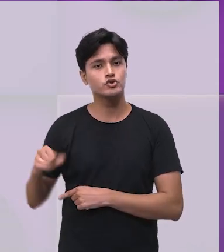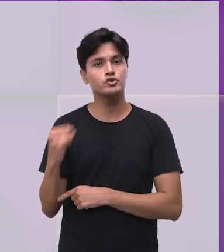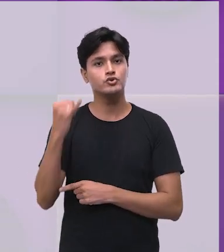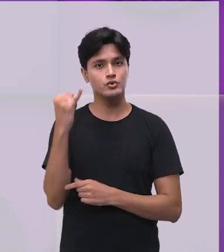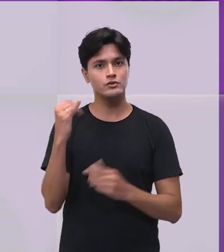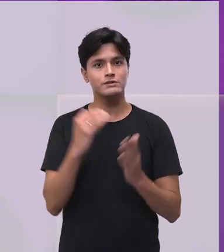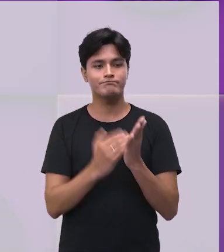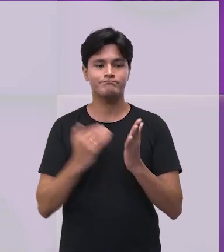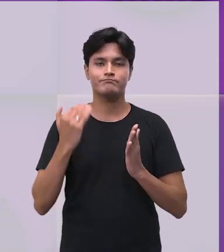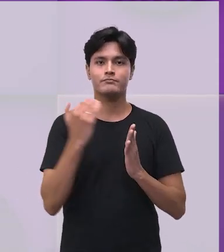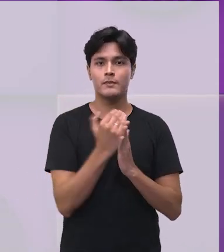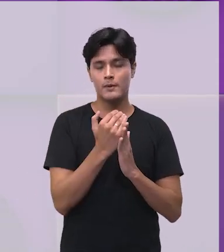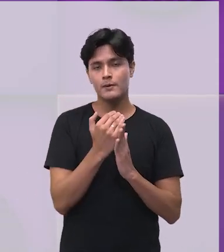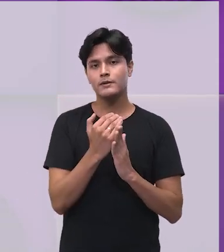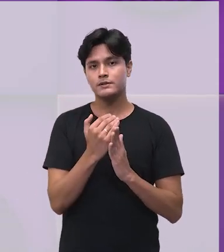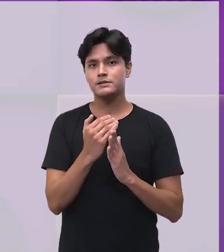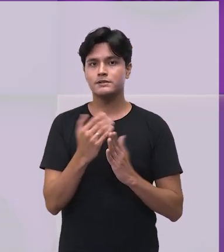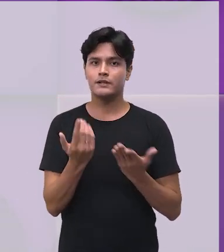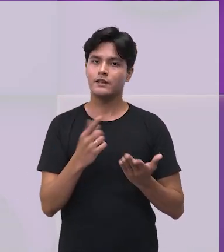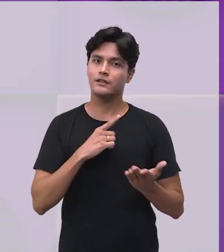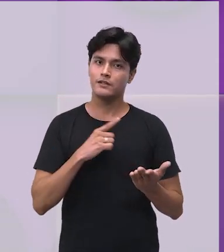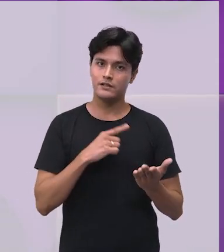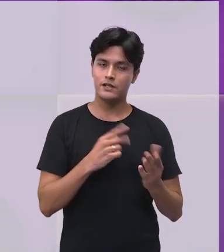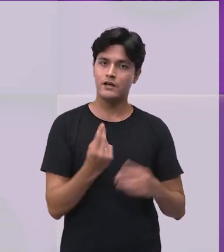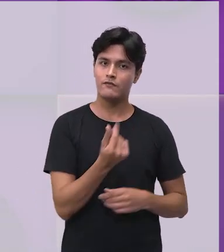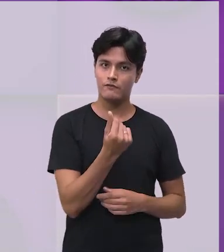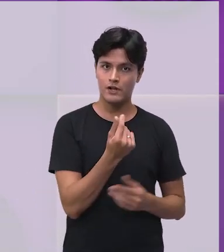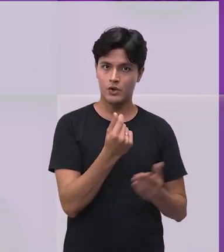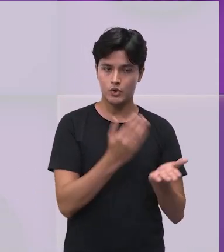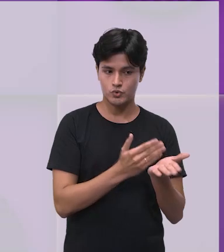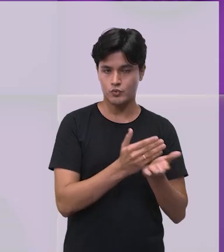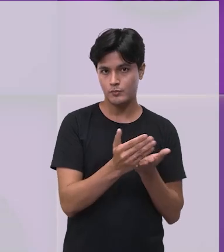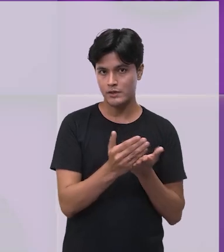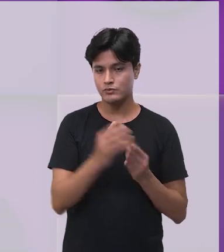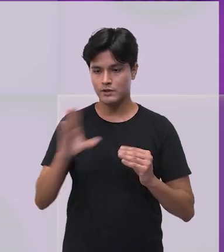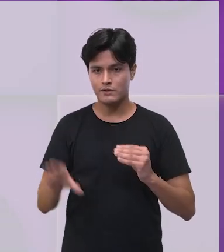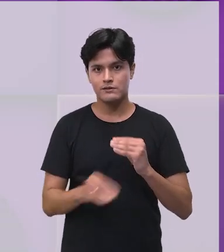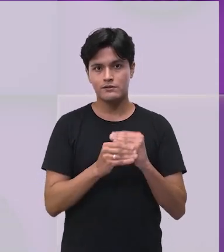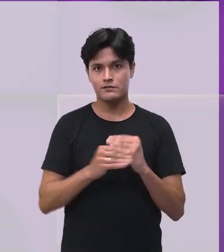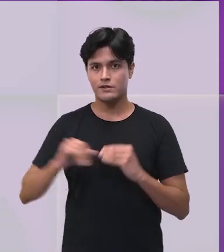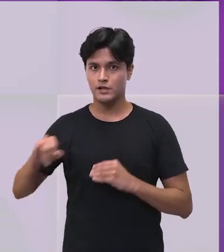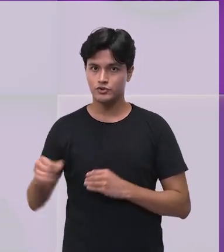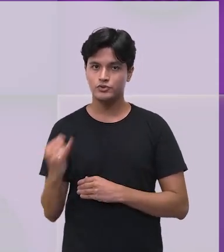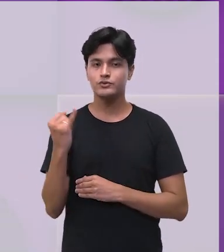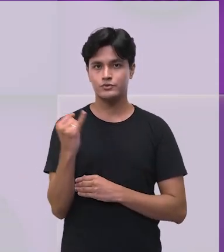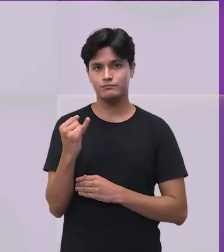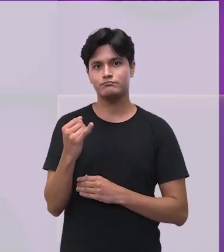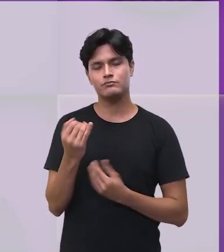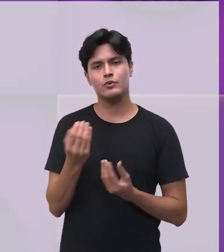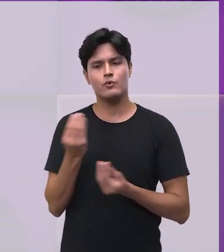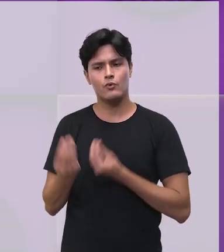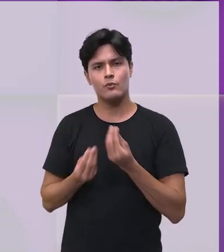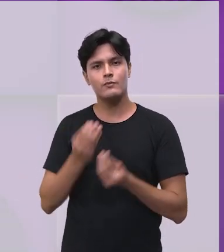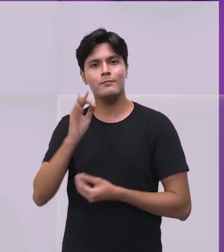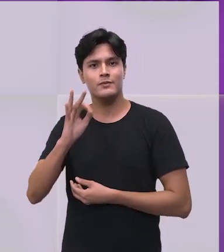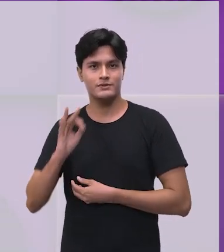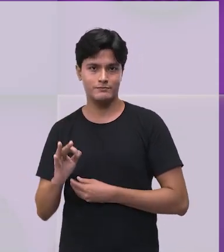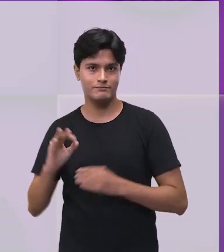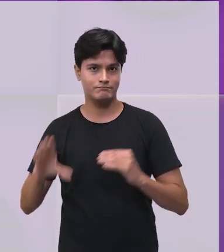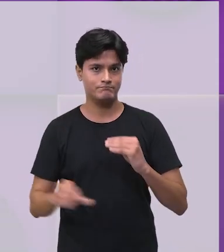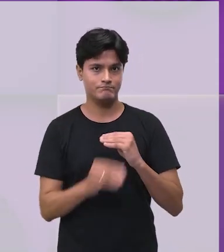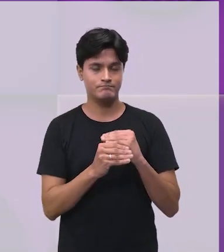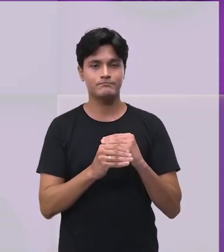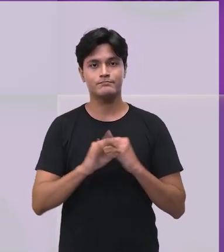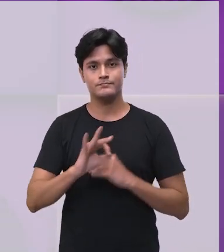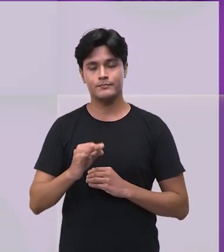né? E aí você vai pagar sempre a mais. Esse a mais é a porcentagem que vai ser jogada em cima do valor. Então,